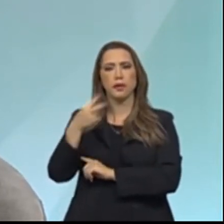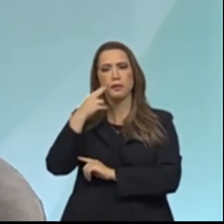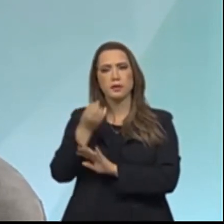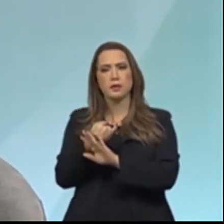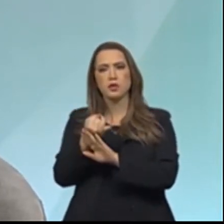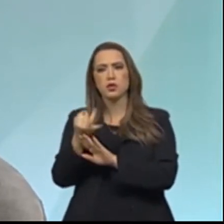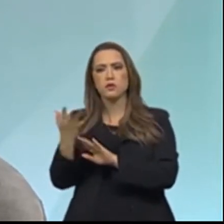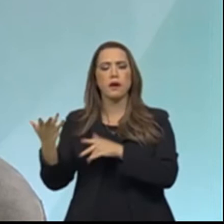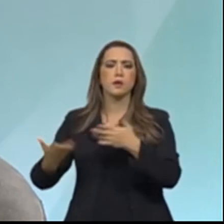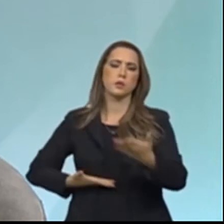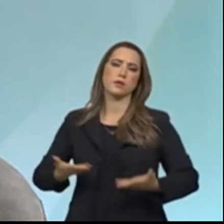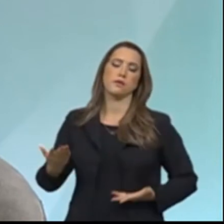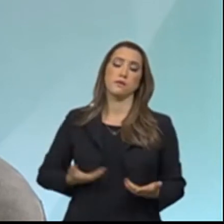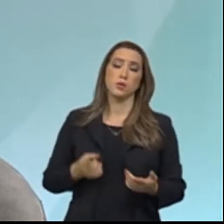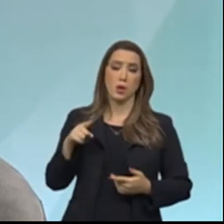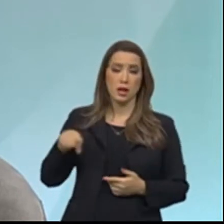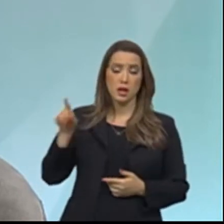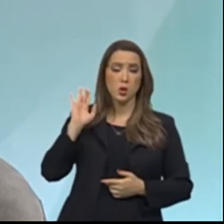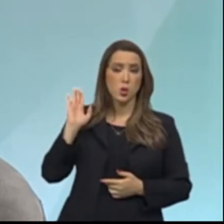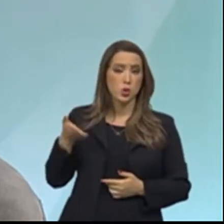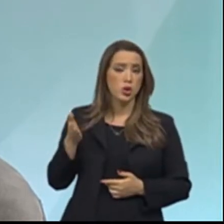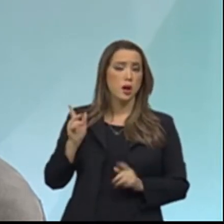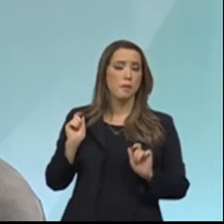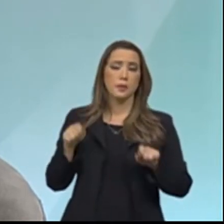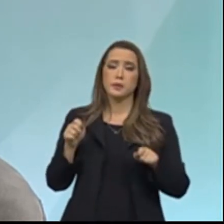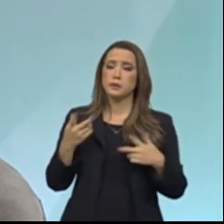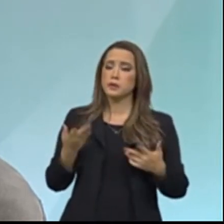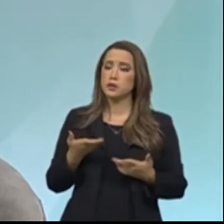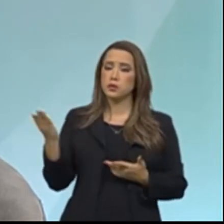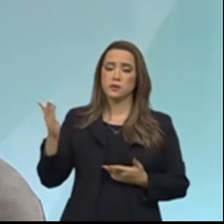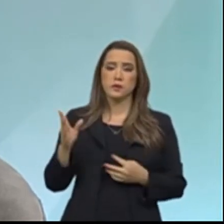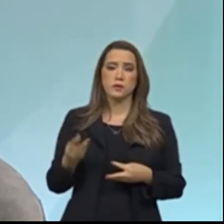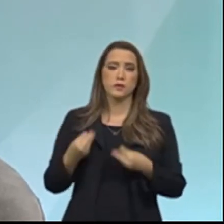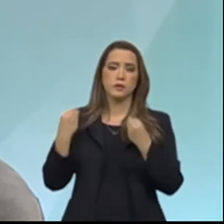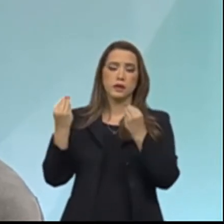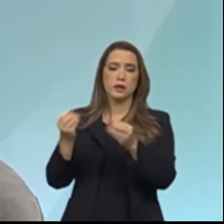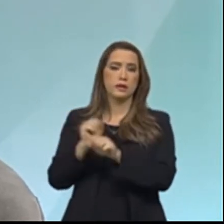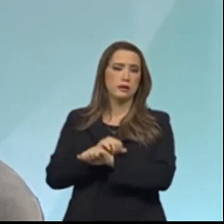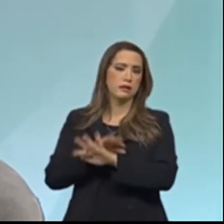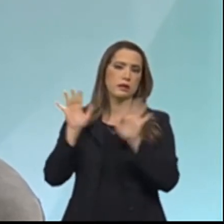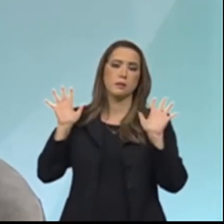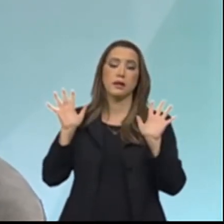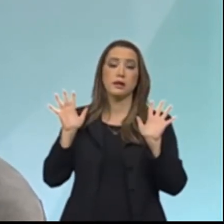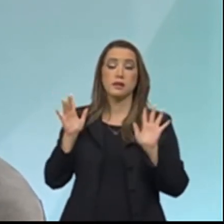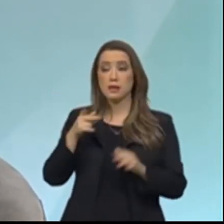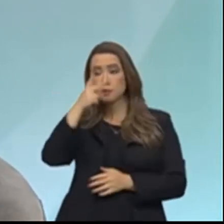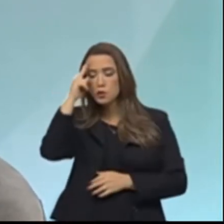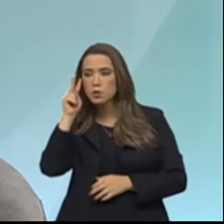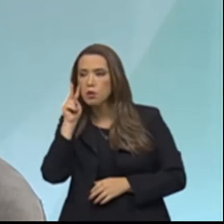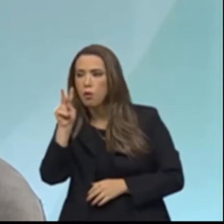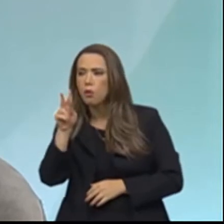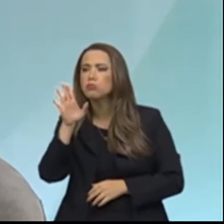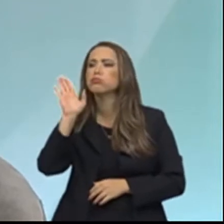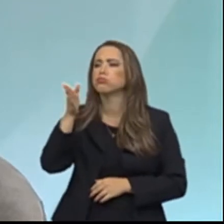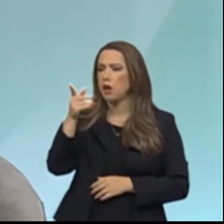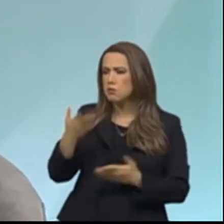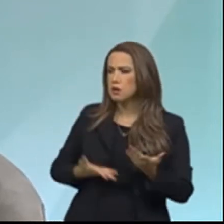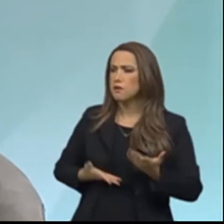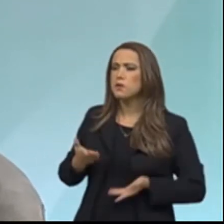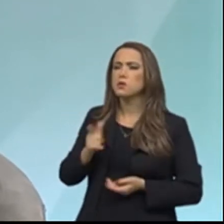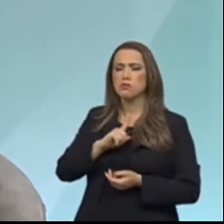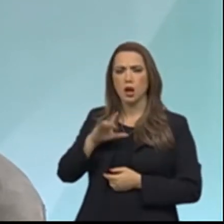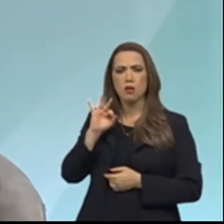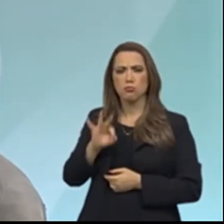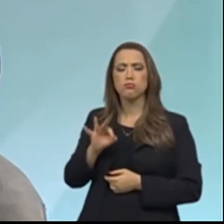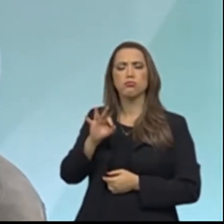e com outros serviços mais voltados àquela população local é poda de árvore uma mensagem para avisar